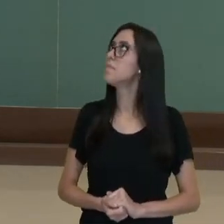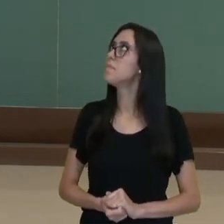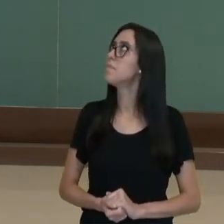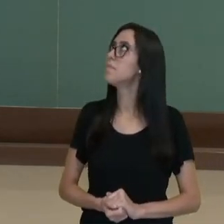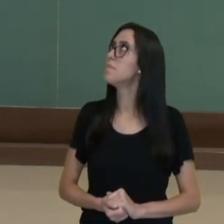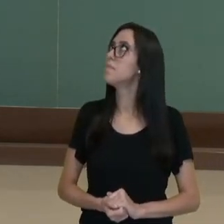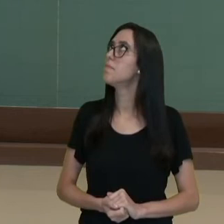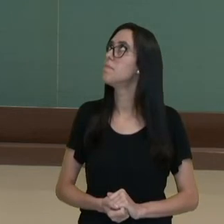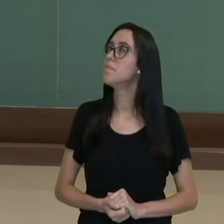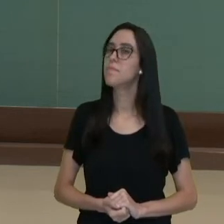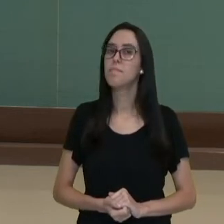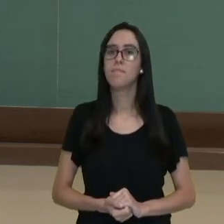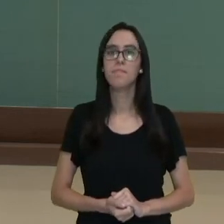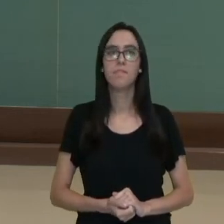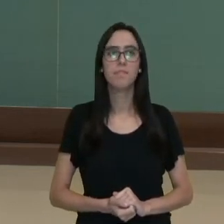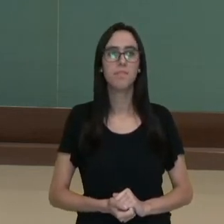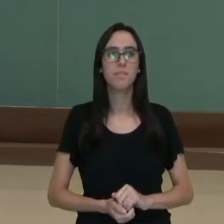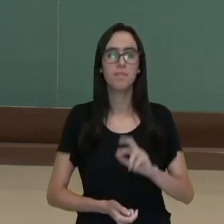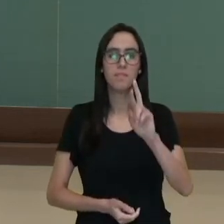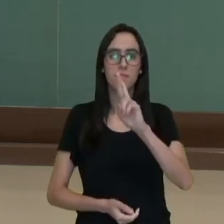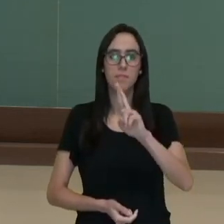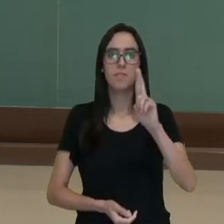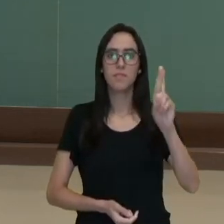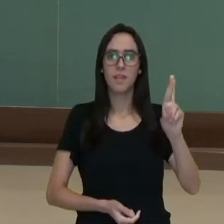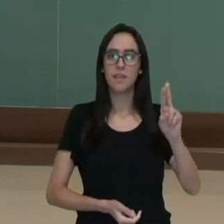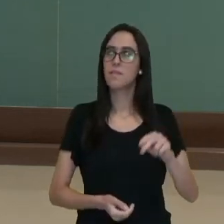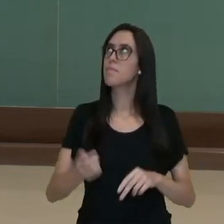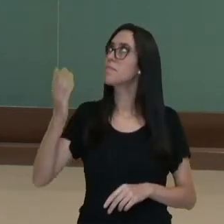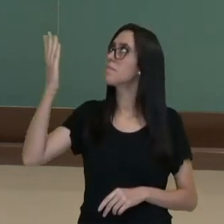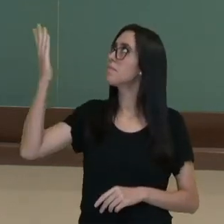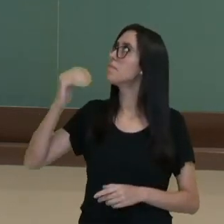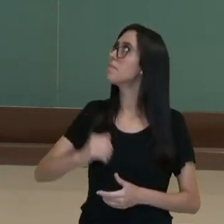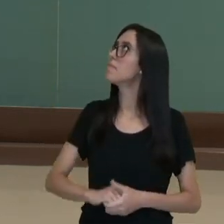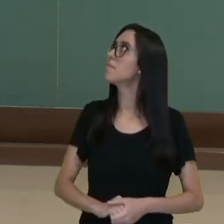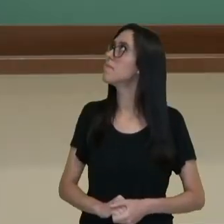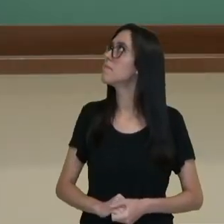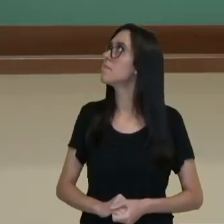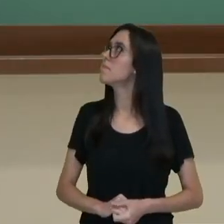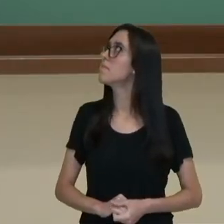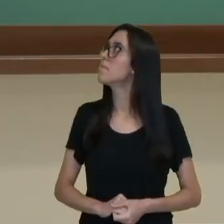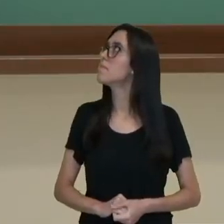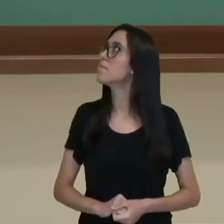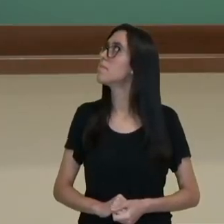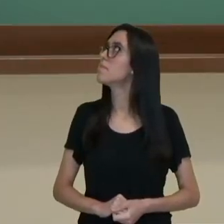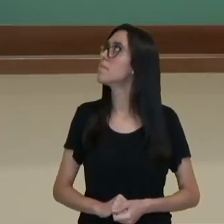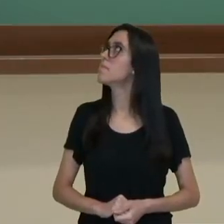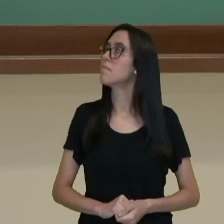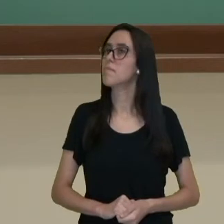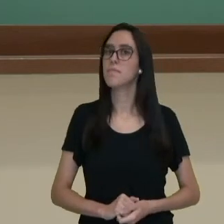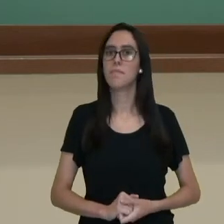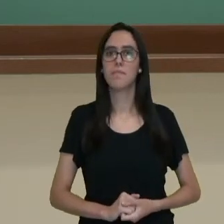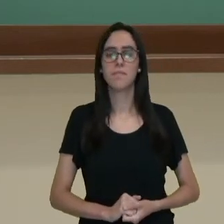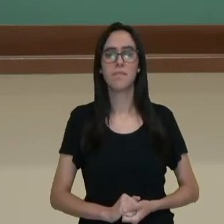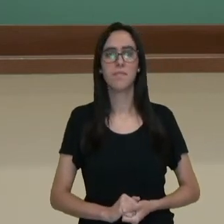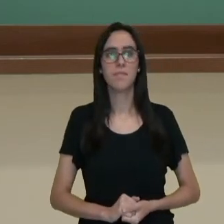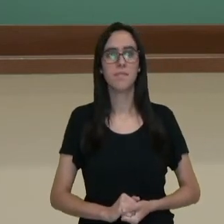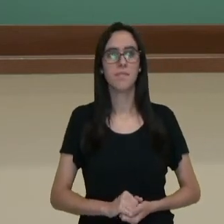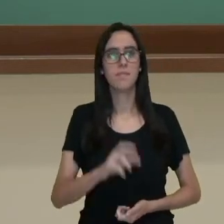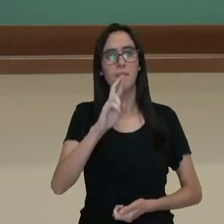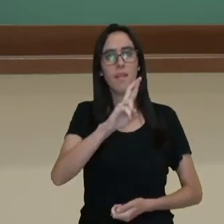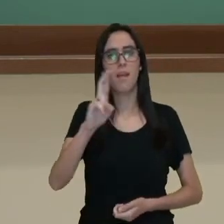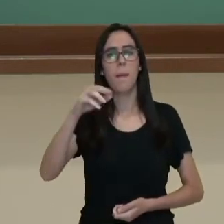quebradiço, e doble R, dois R's, perro, sussurrar, que se pronuncia um pouco mais forte, tremido, esse